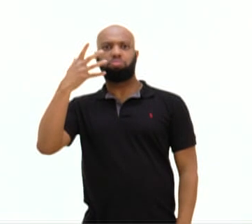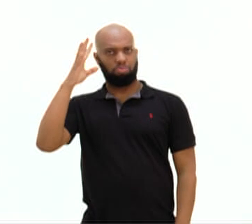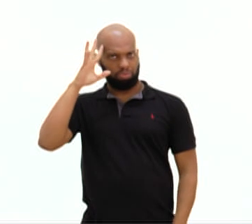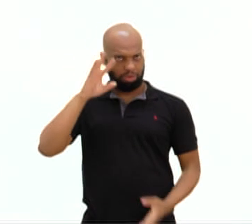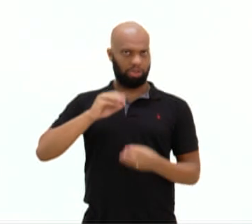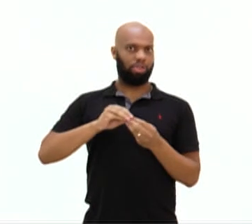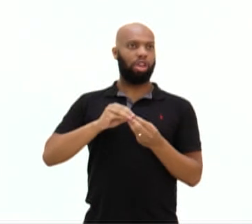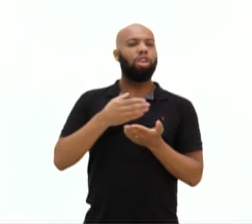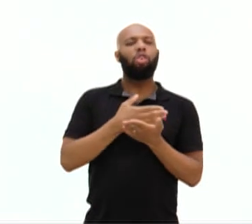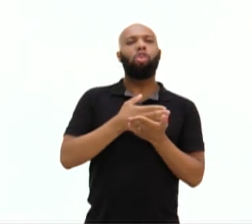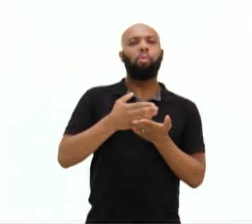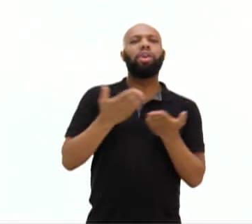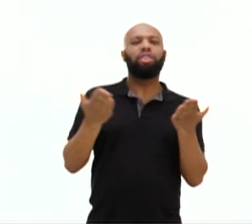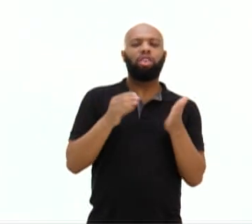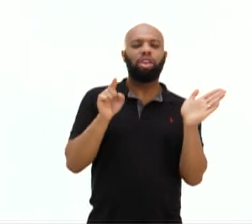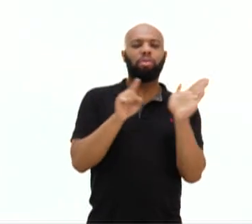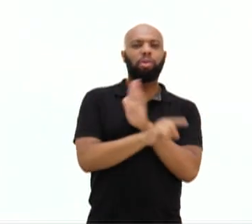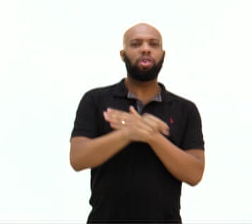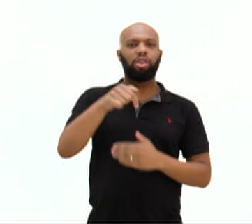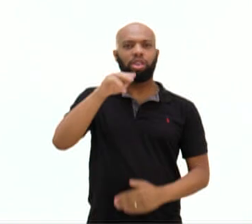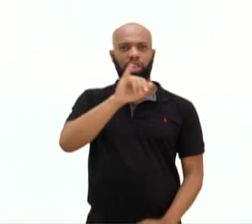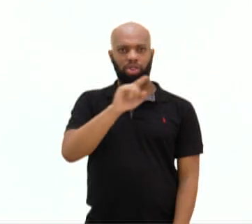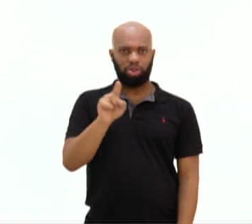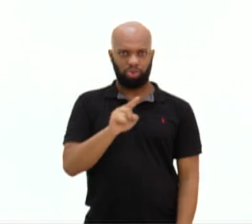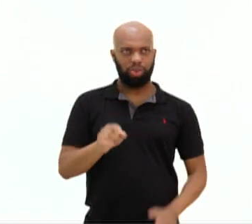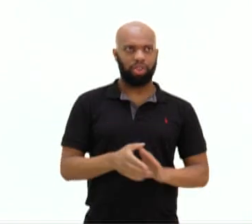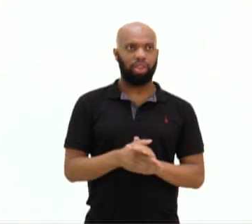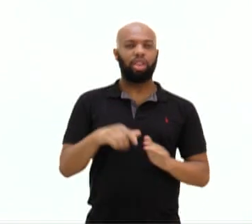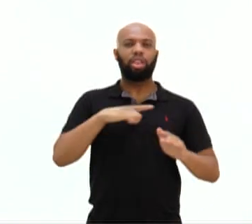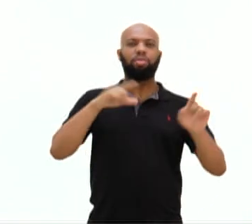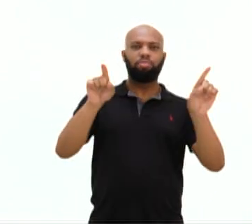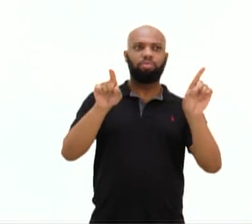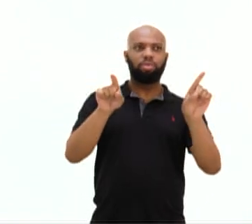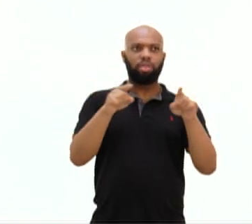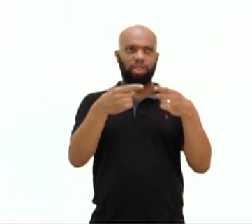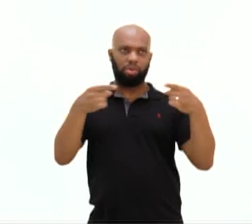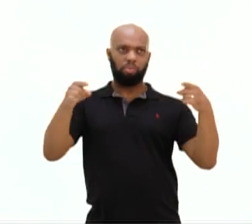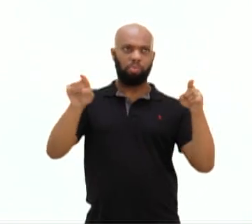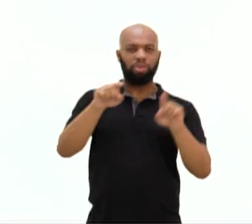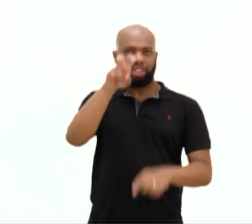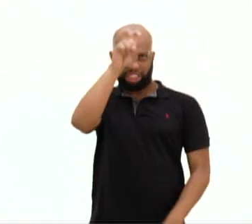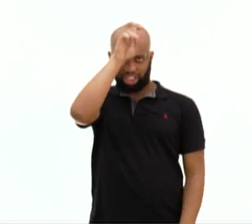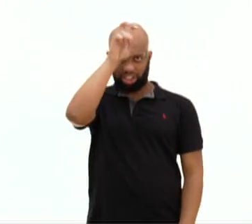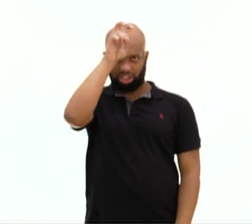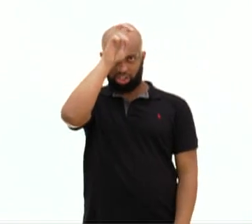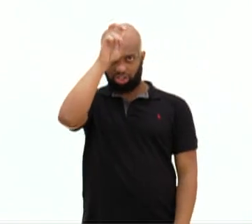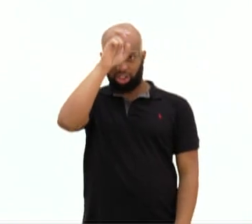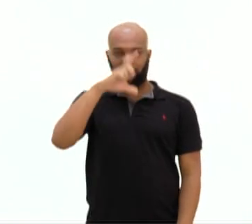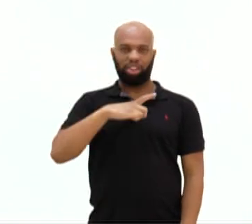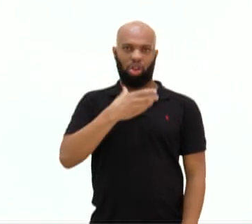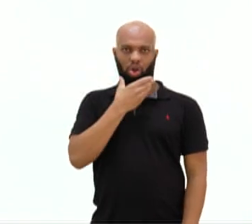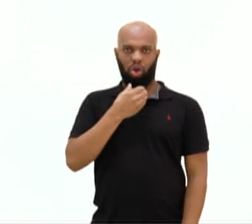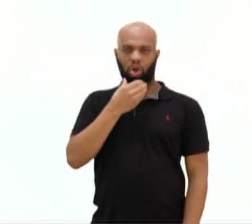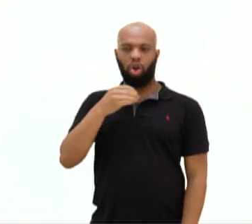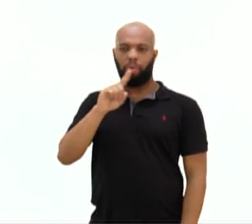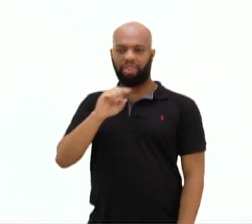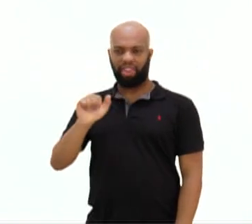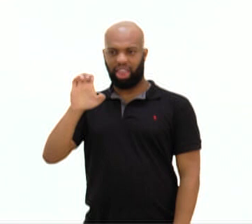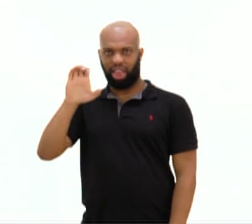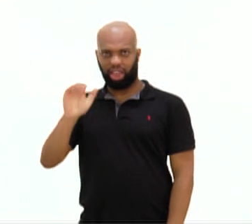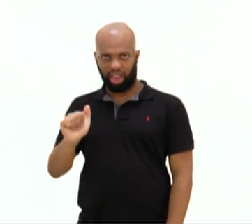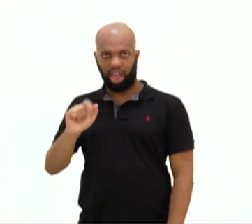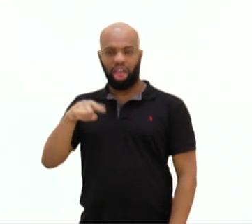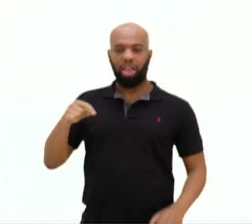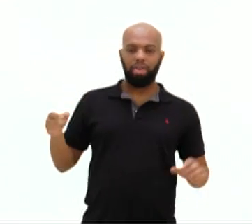Vou começar de cara com um quiz aqui para vocês. A música Odioso do Egito, gravada por Zé Cabaleiro, foi